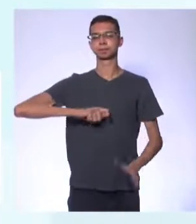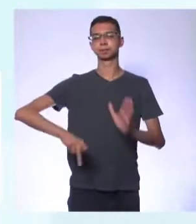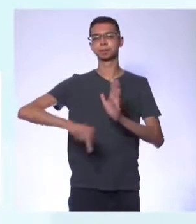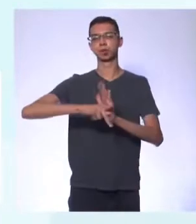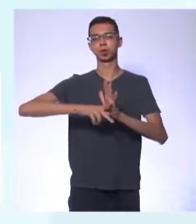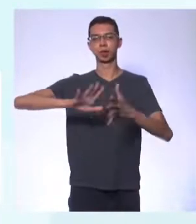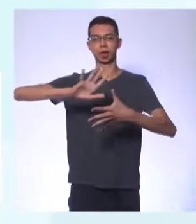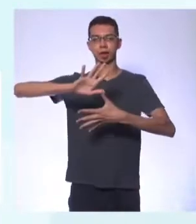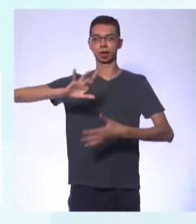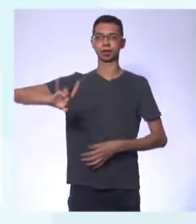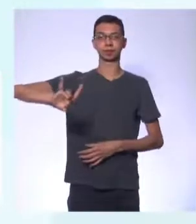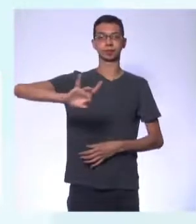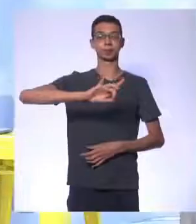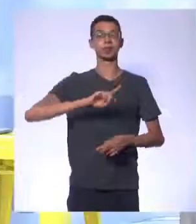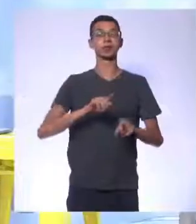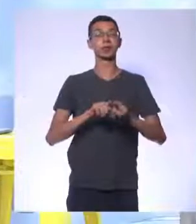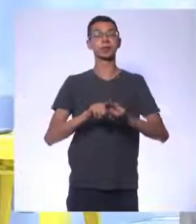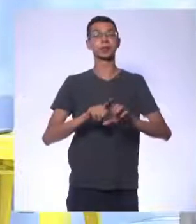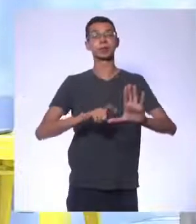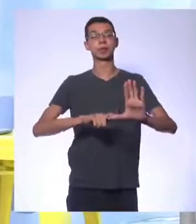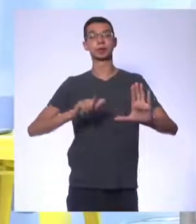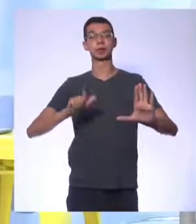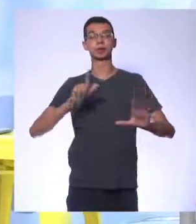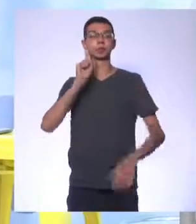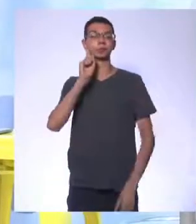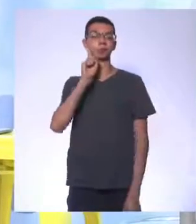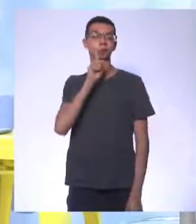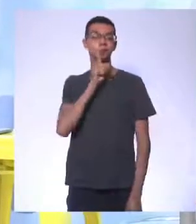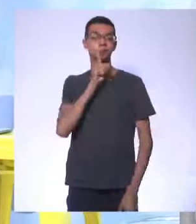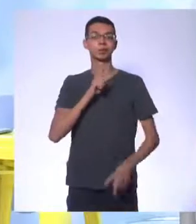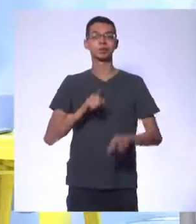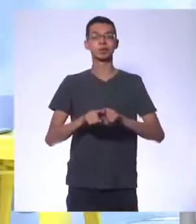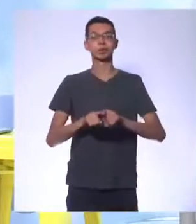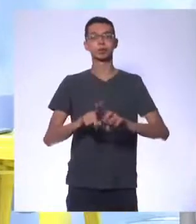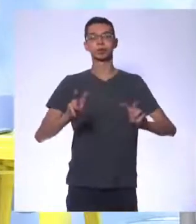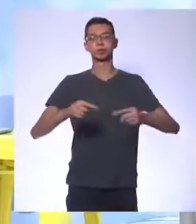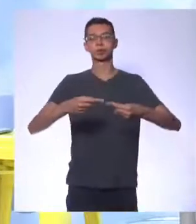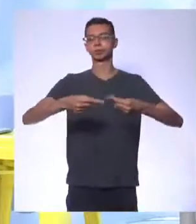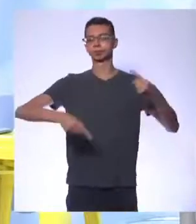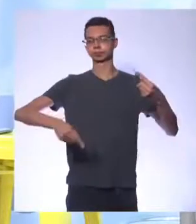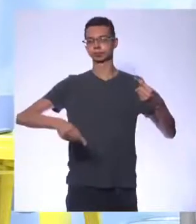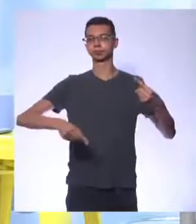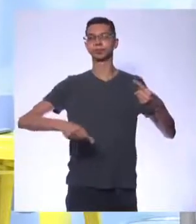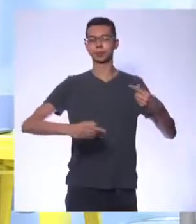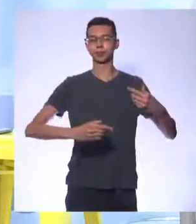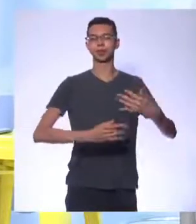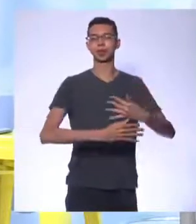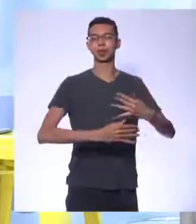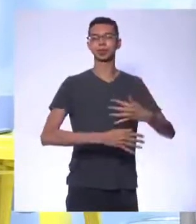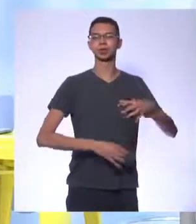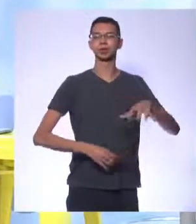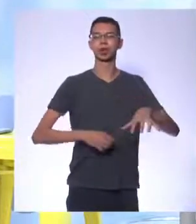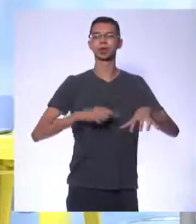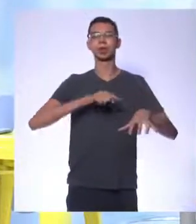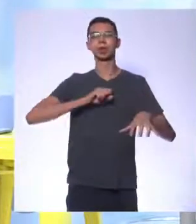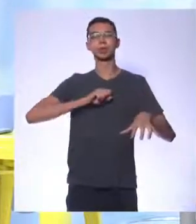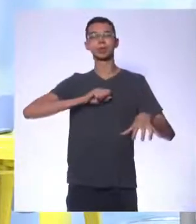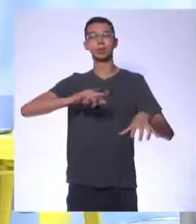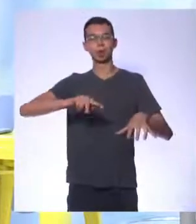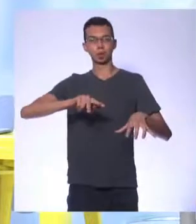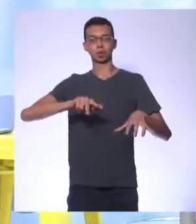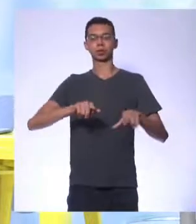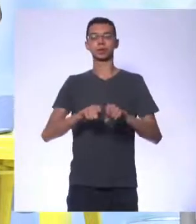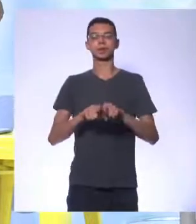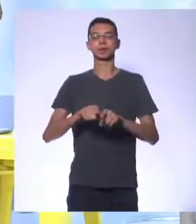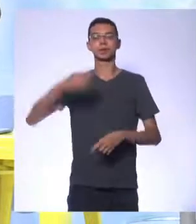da independência dos Estados Unidos, essa questão de ruptura total com a metrópole Portugal, com a monarquia,